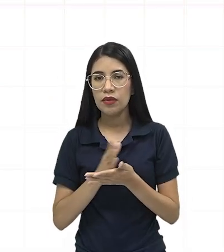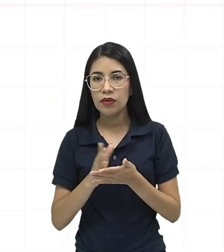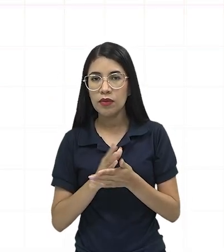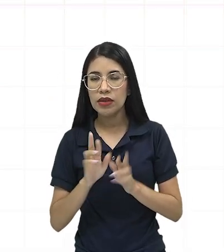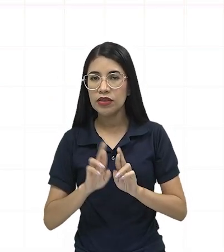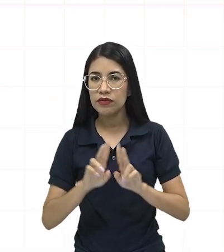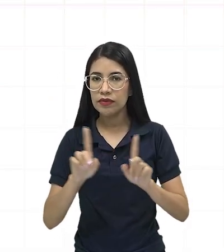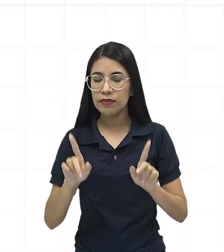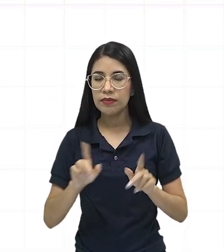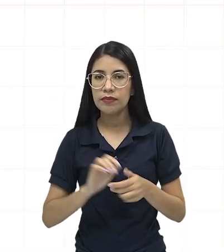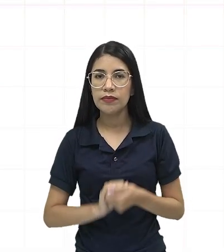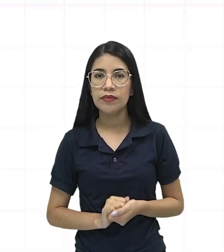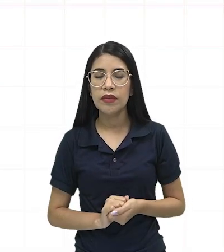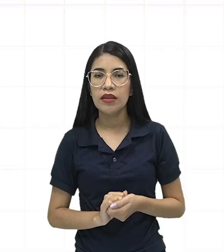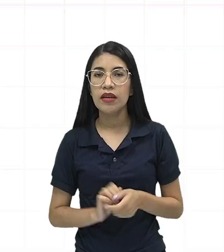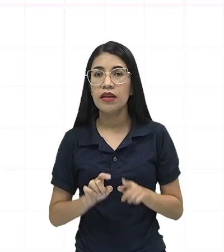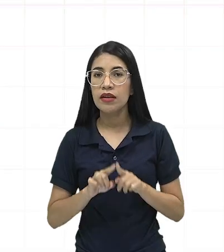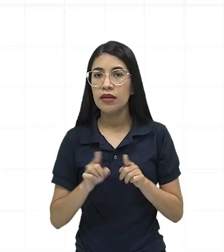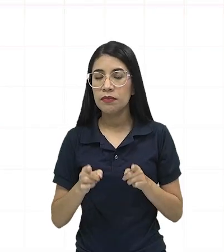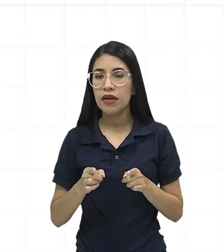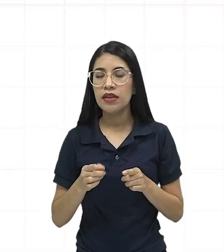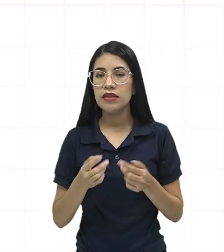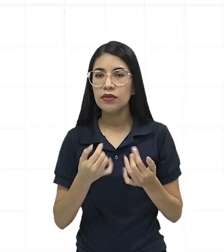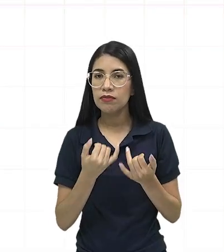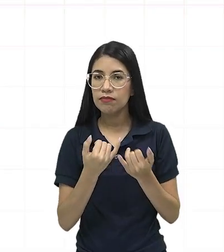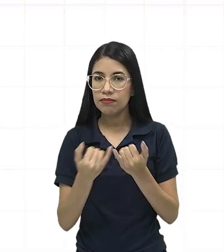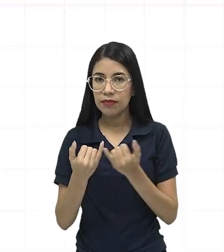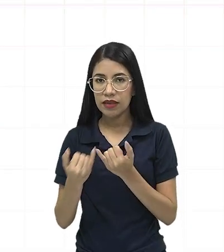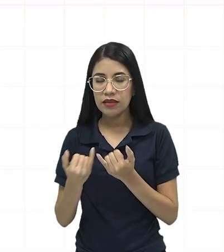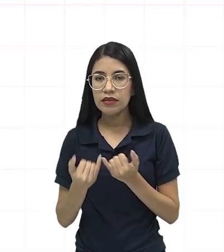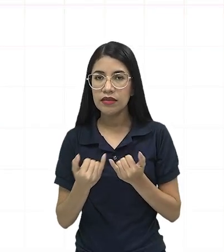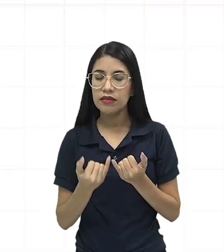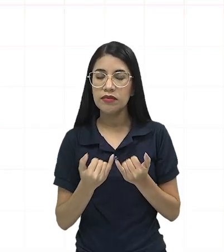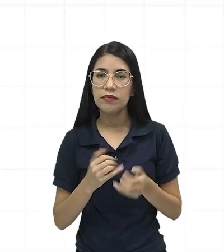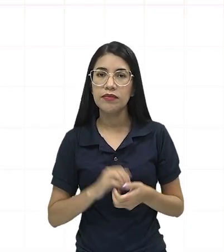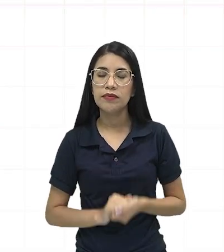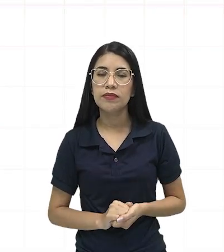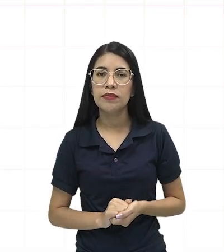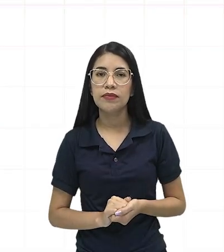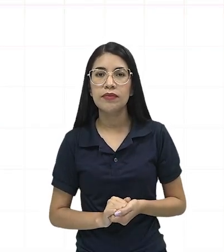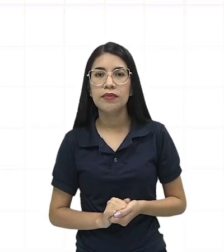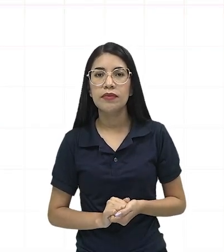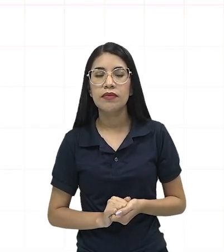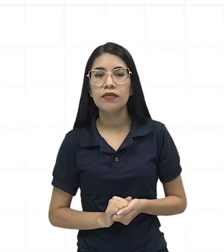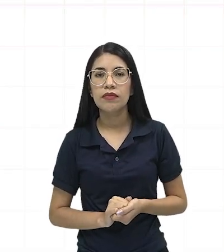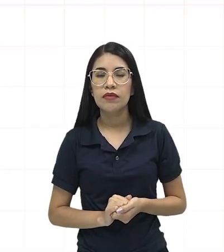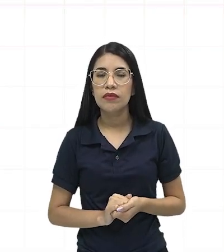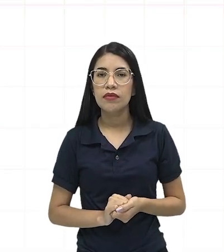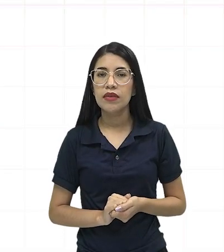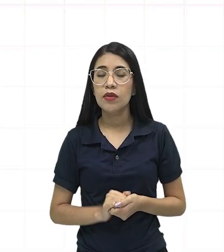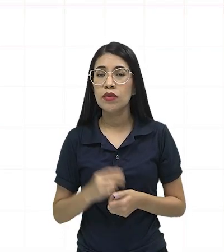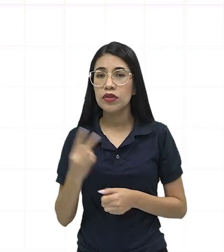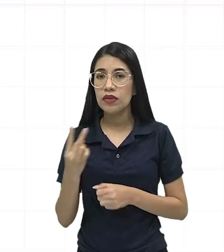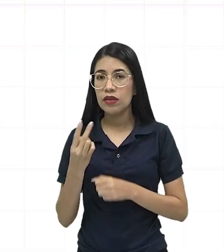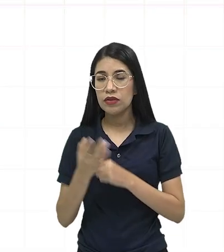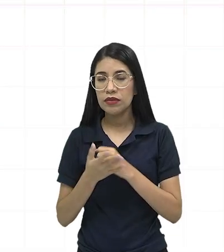diferençazinhas, mas eles são bem semelhantes, tá bom? E olha só, os valores fundamentais que a gente vai